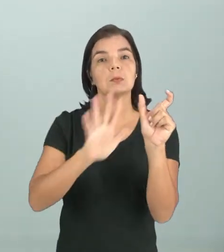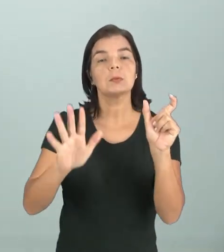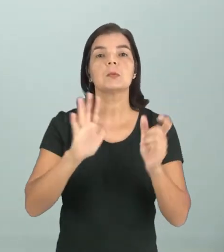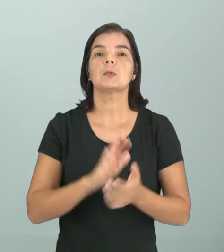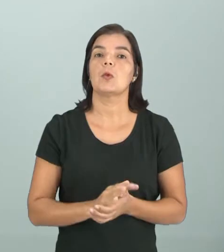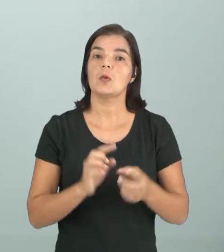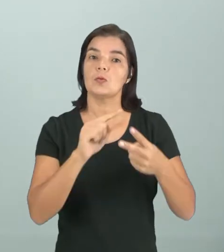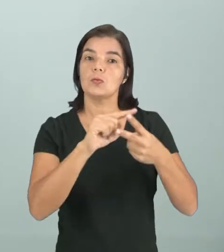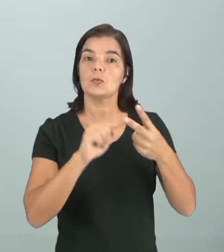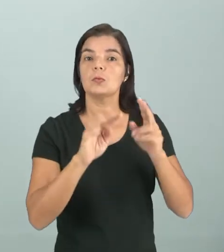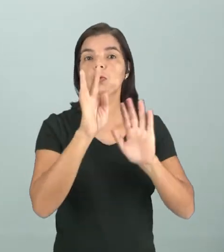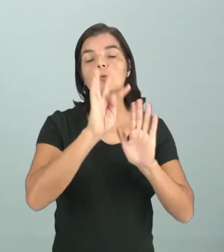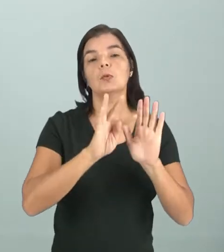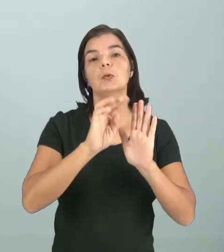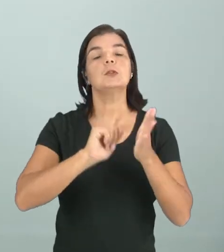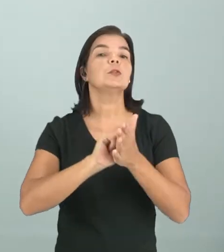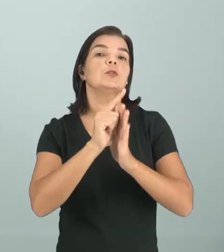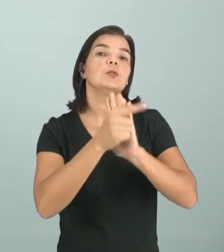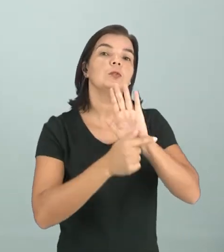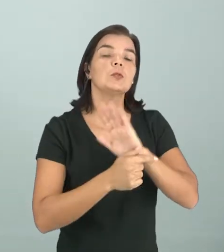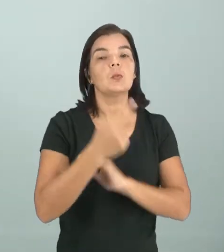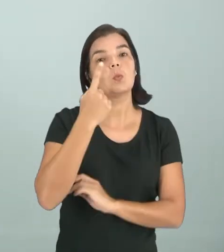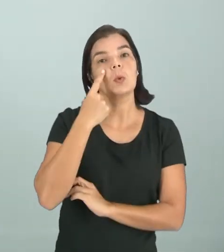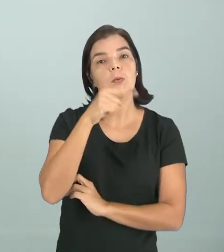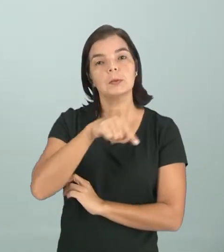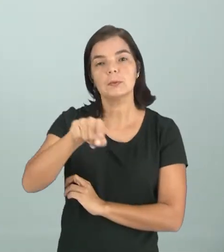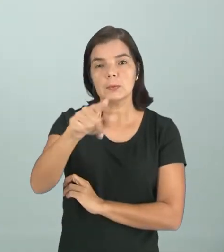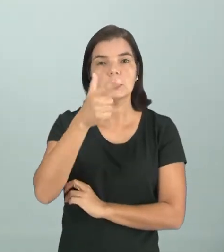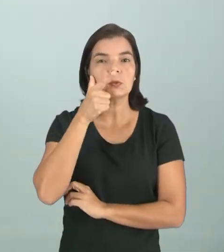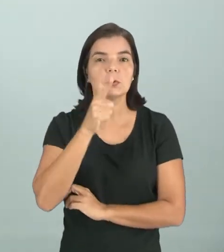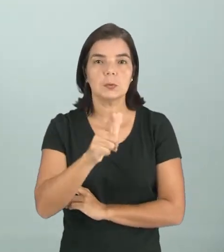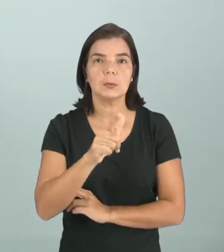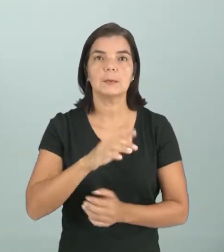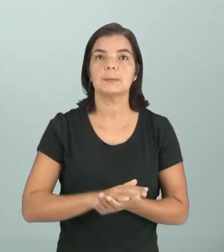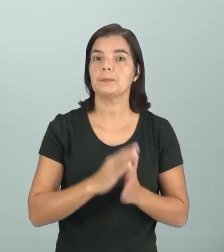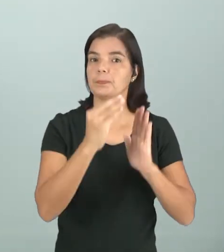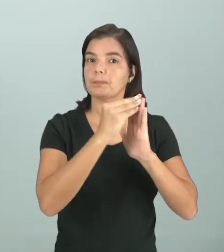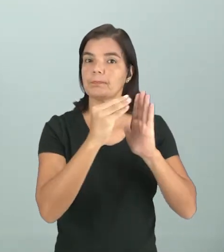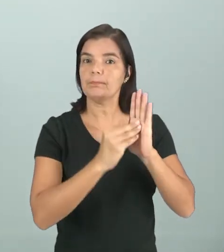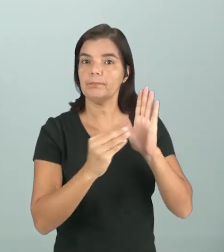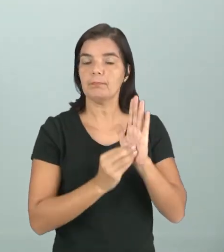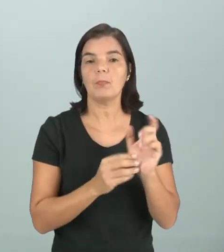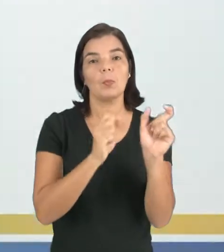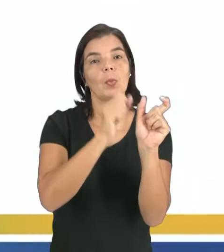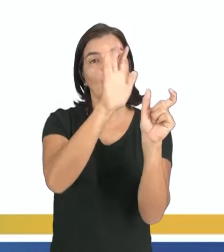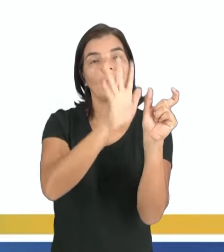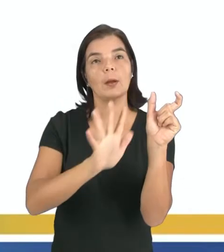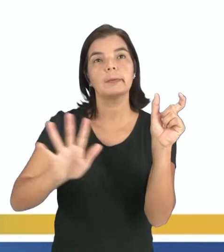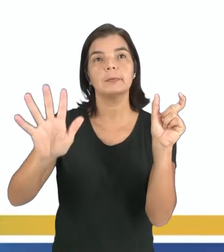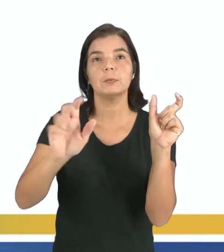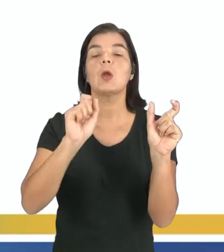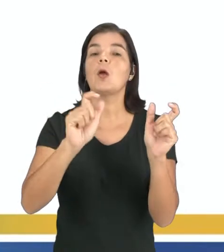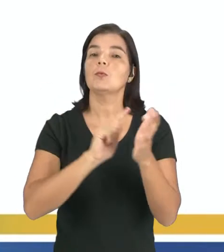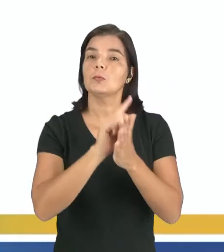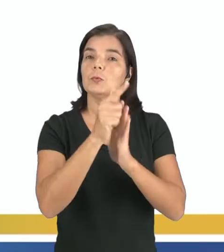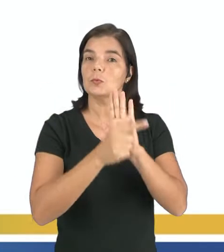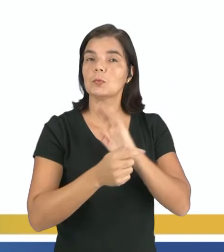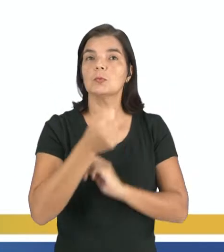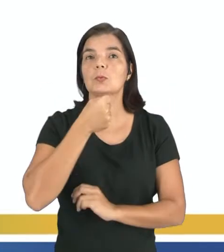dois gêneros e depois voltaremos para ver se vocês acertaram a classificação. A charge. A charge é um